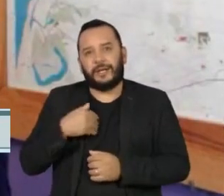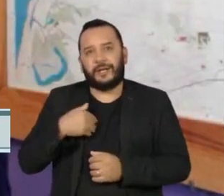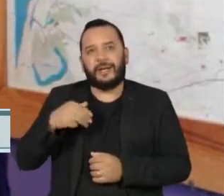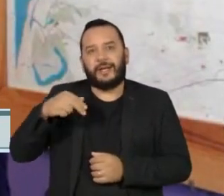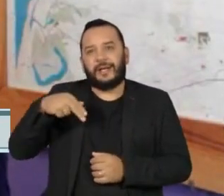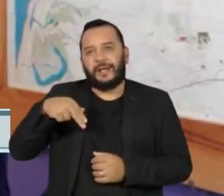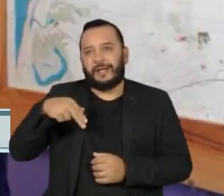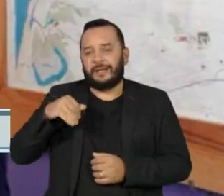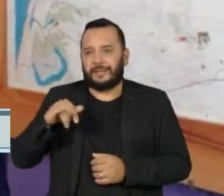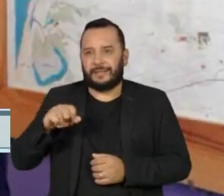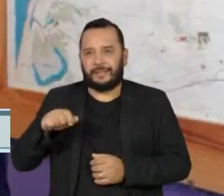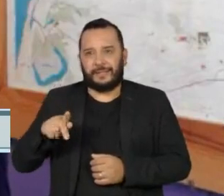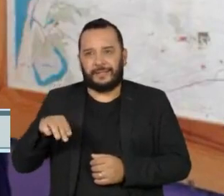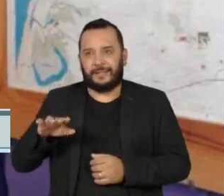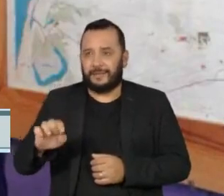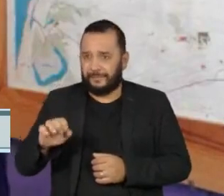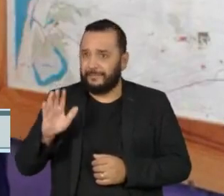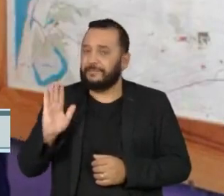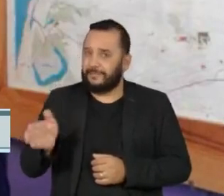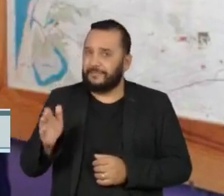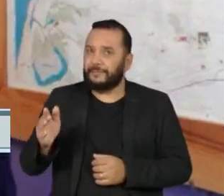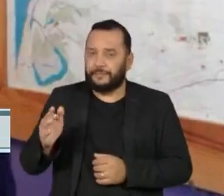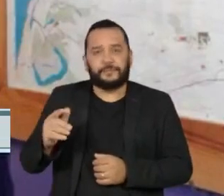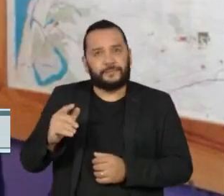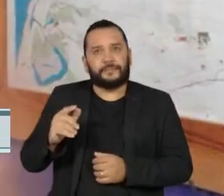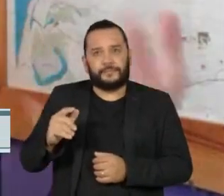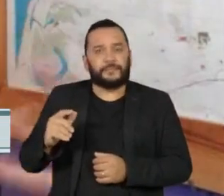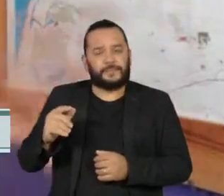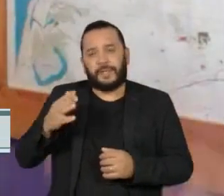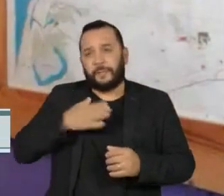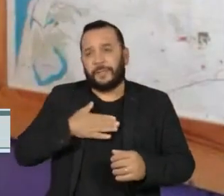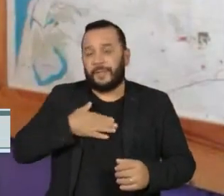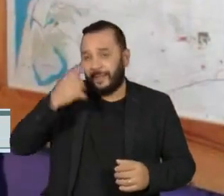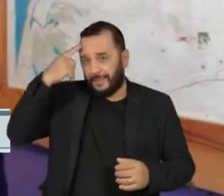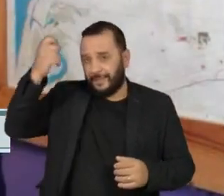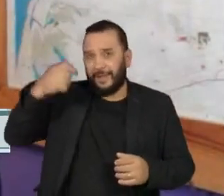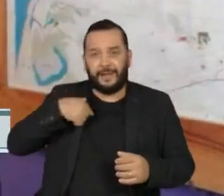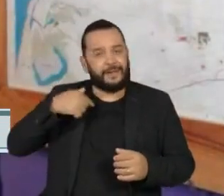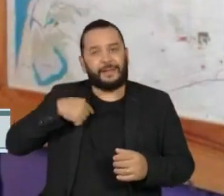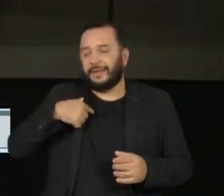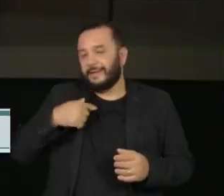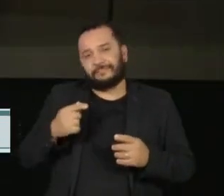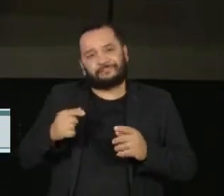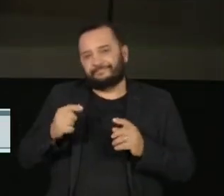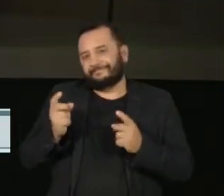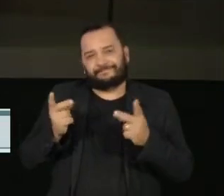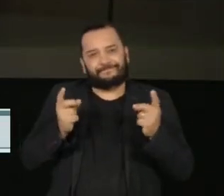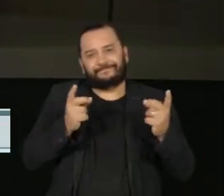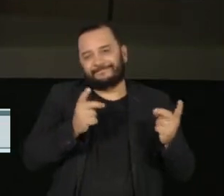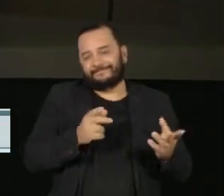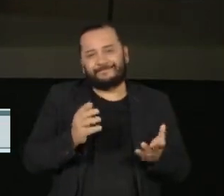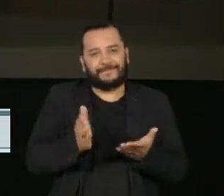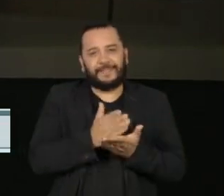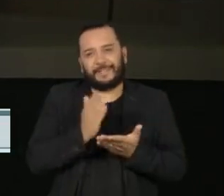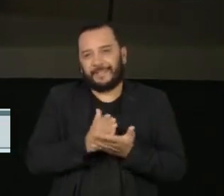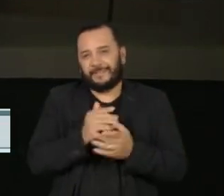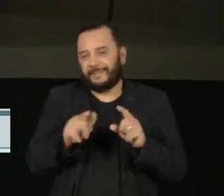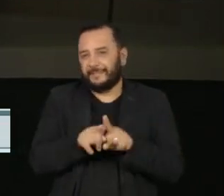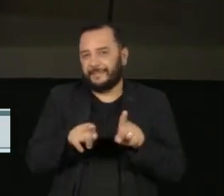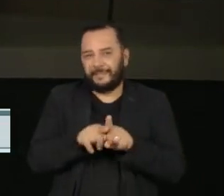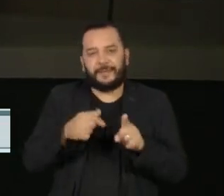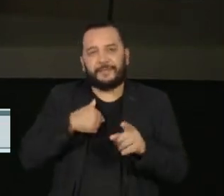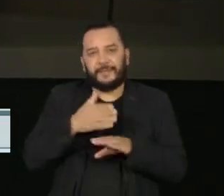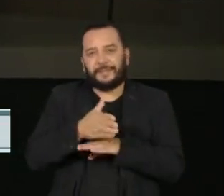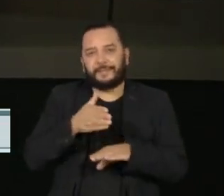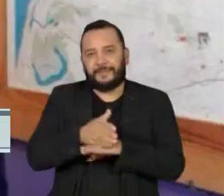pela editora Quelônio. Então, minha ideia é circular com os livros, continuar participando dos saraus, dos slams,